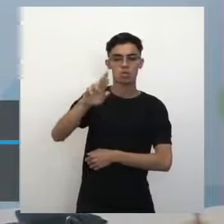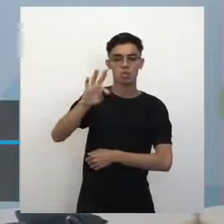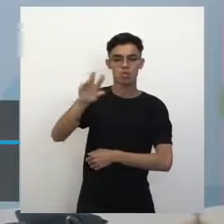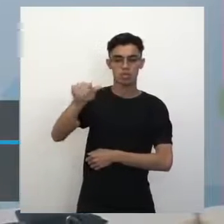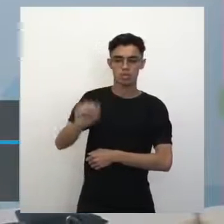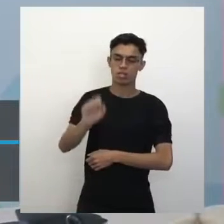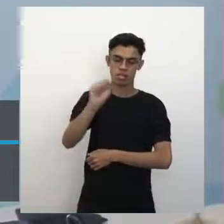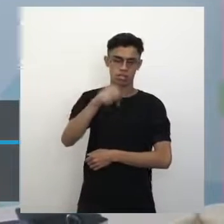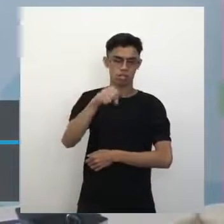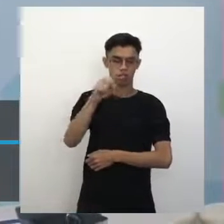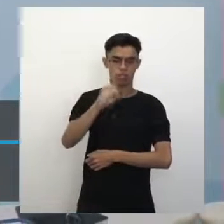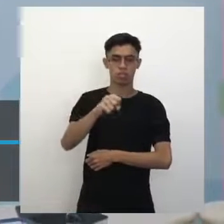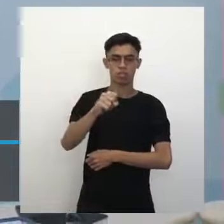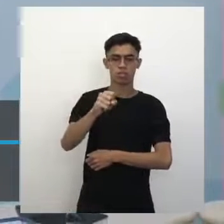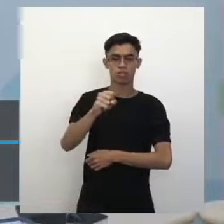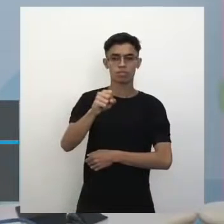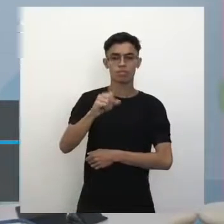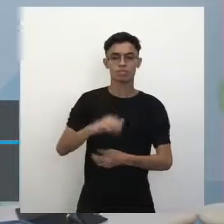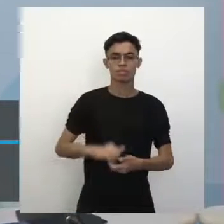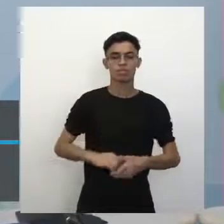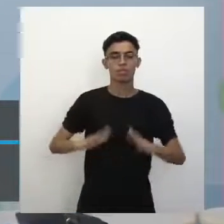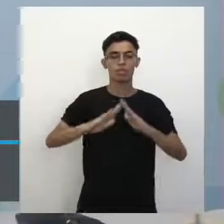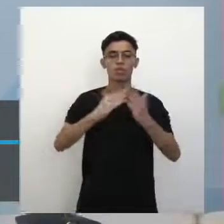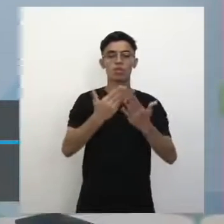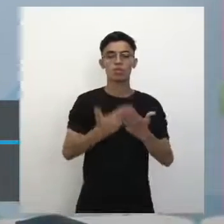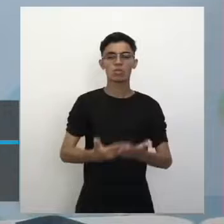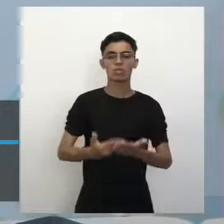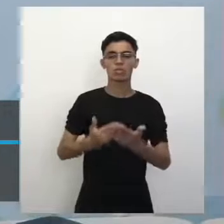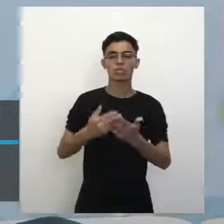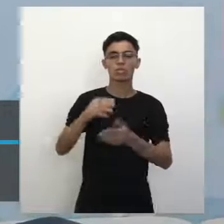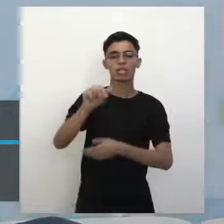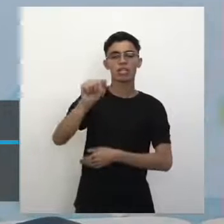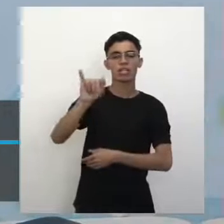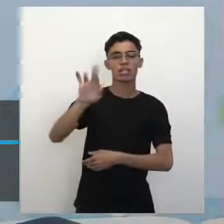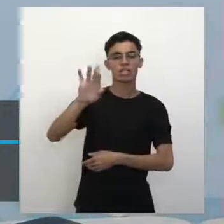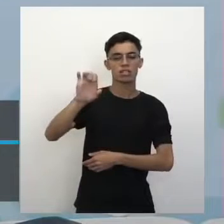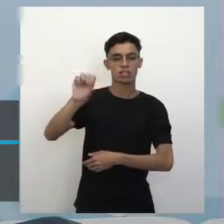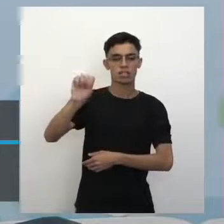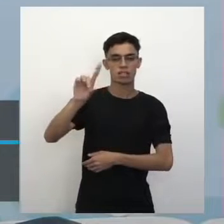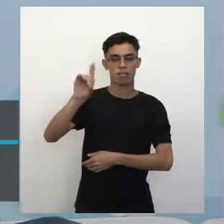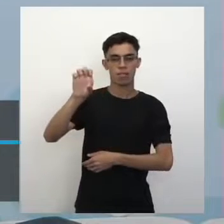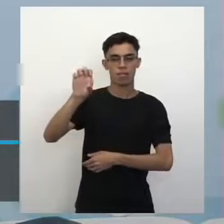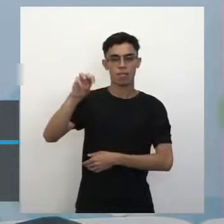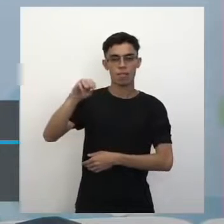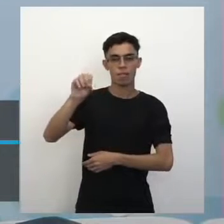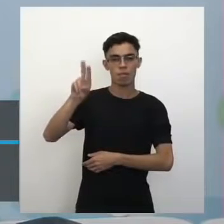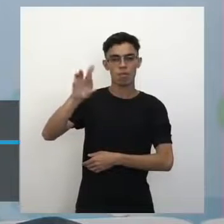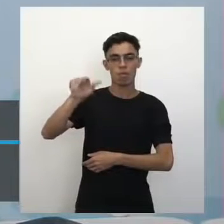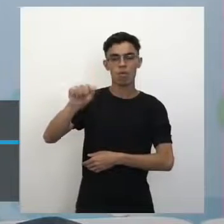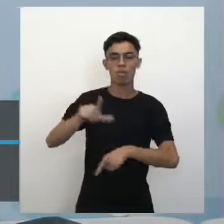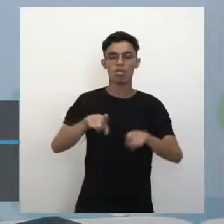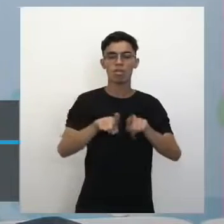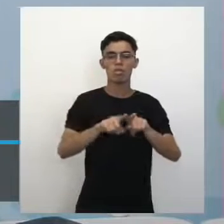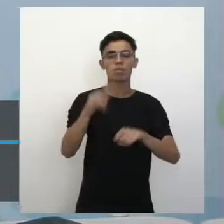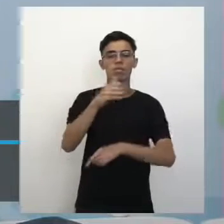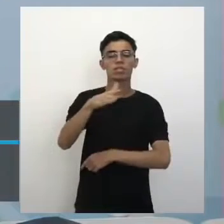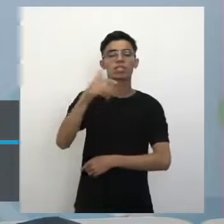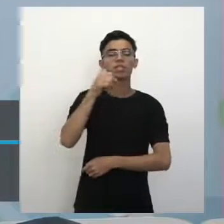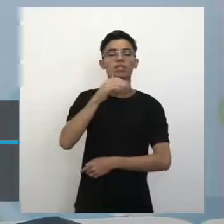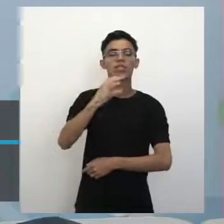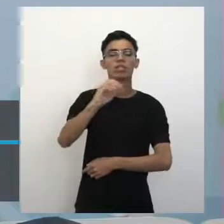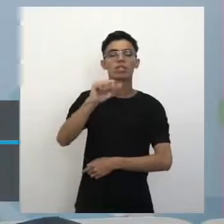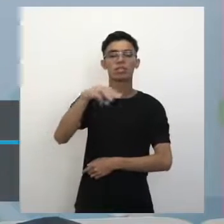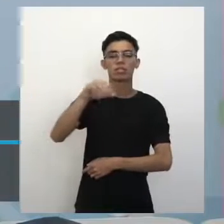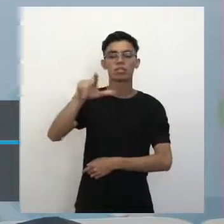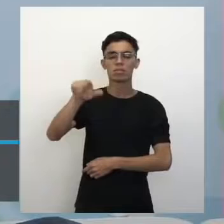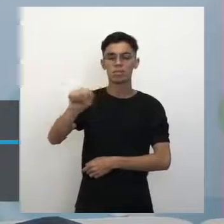colocou assim, sim, ele é lá da Escola PEI Aires de Moura. Tem também a participação da Camille Faraco, que